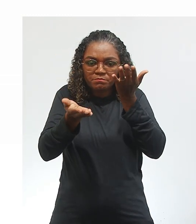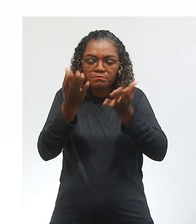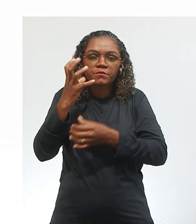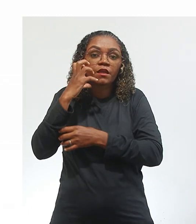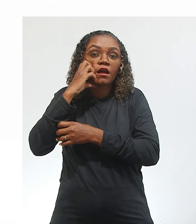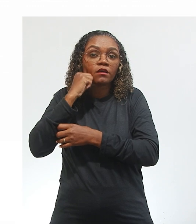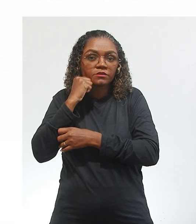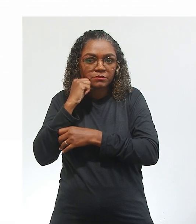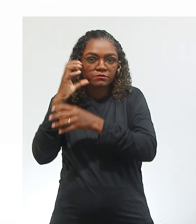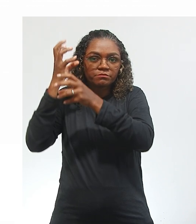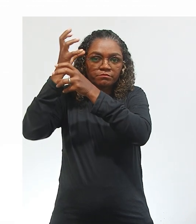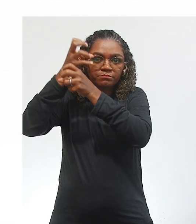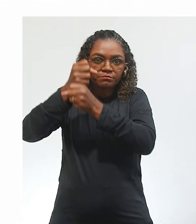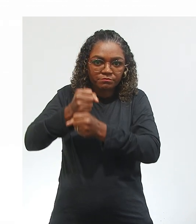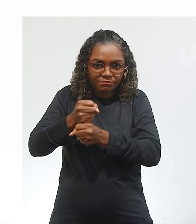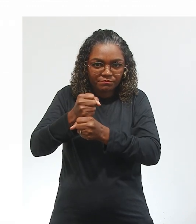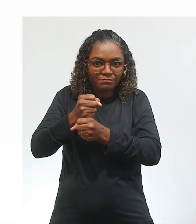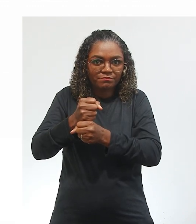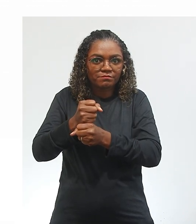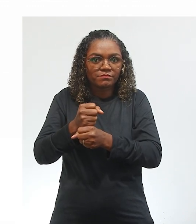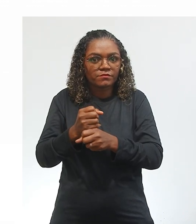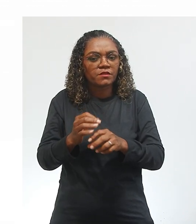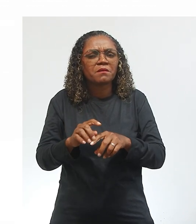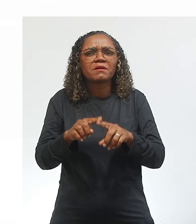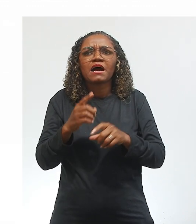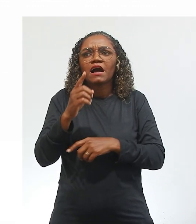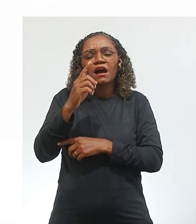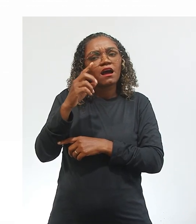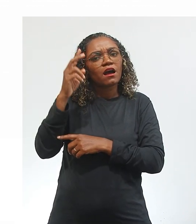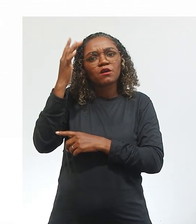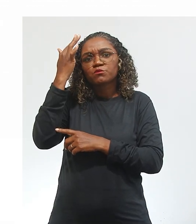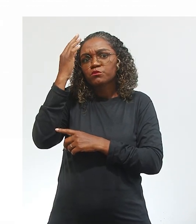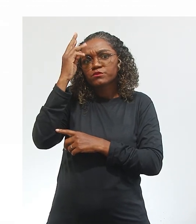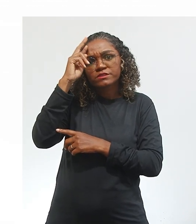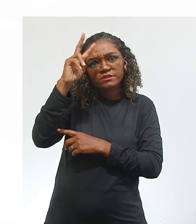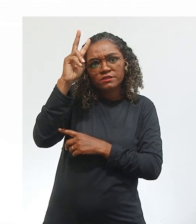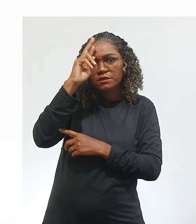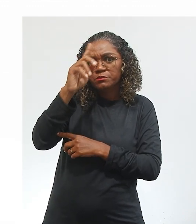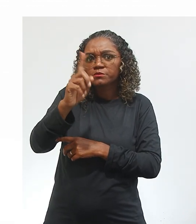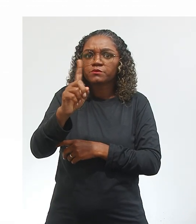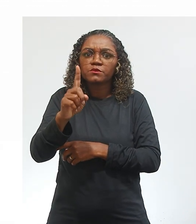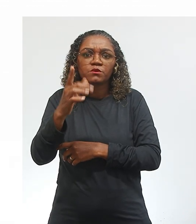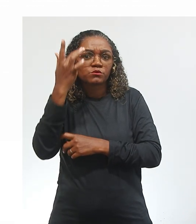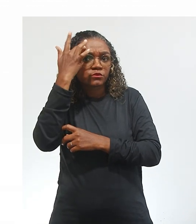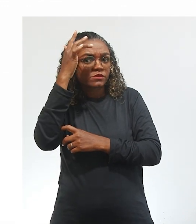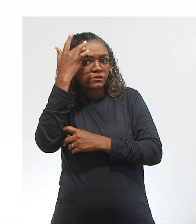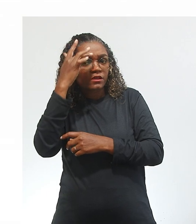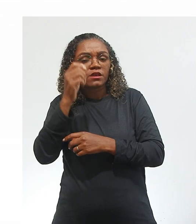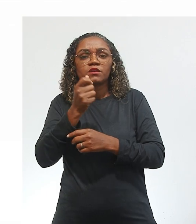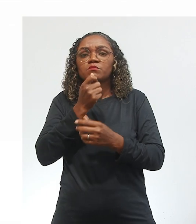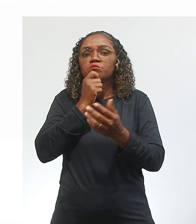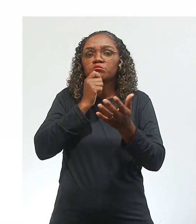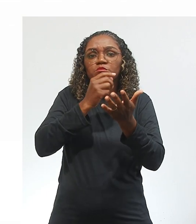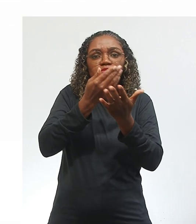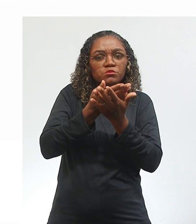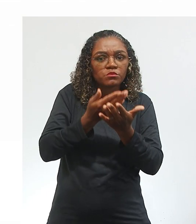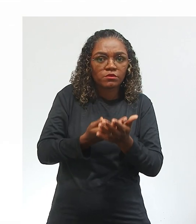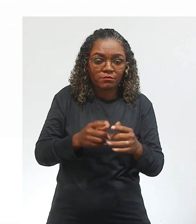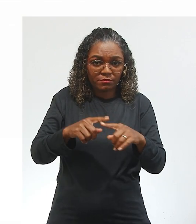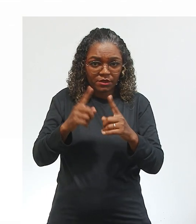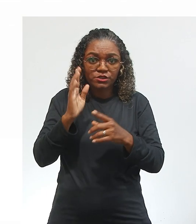forma simples. Professor, ainda não estudei os conceitos todos de balanço patrimonial, mas a gente já vem falando praticamente disso desde a